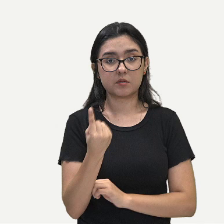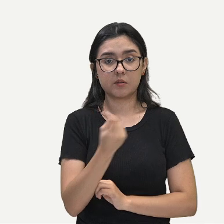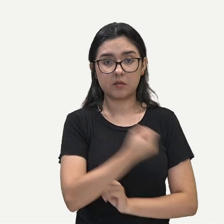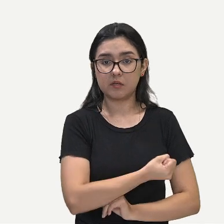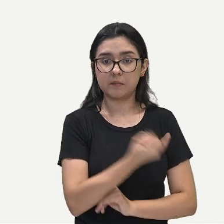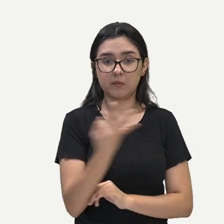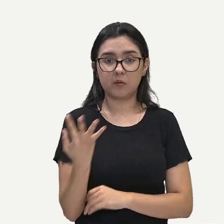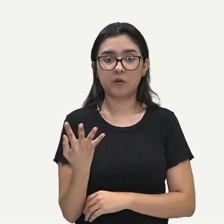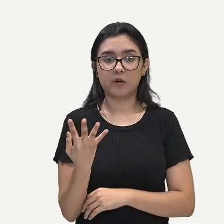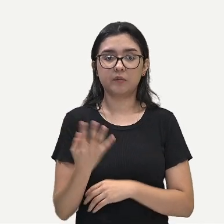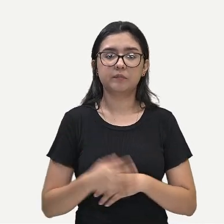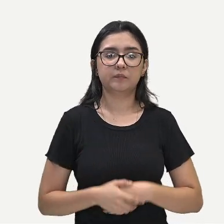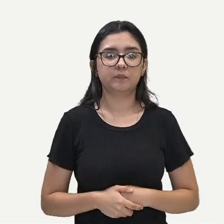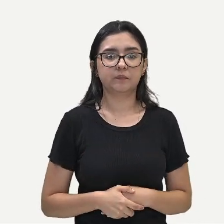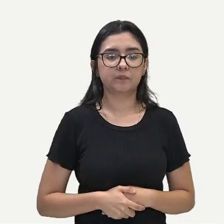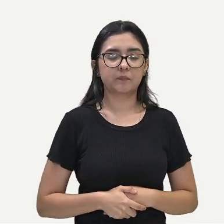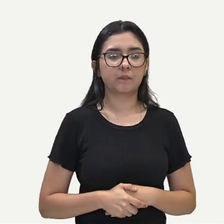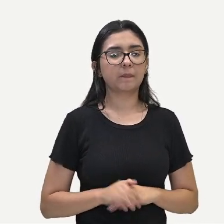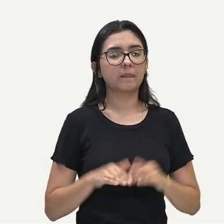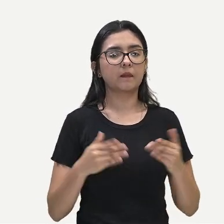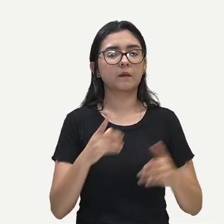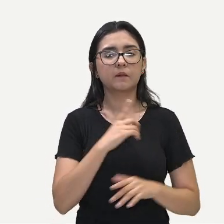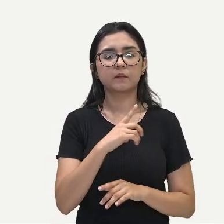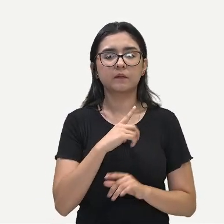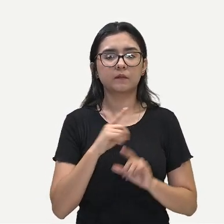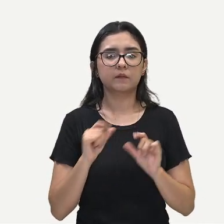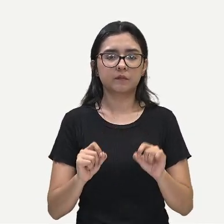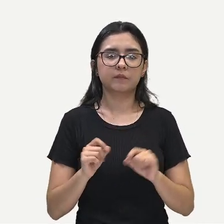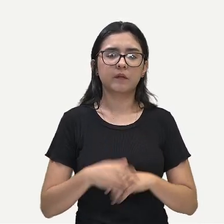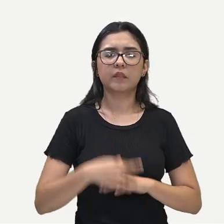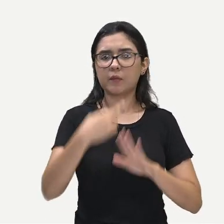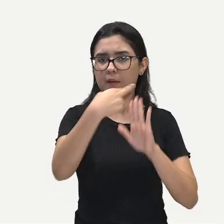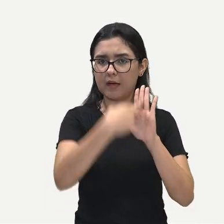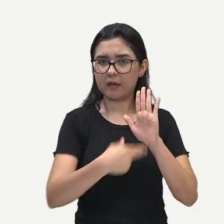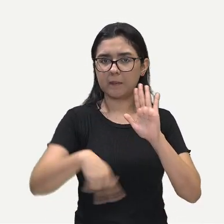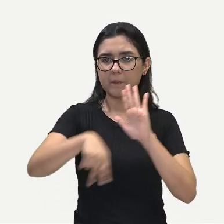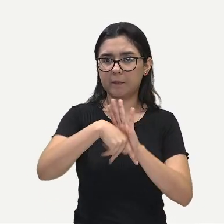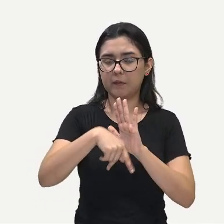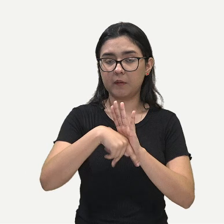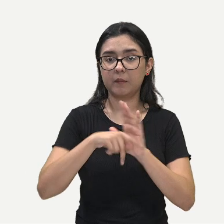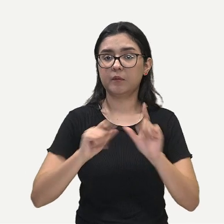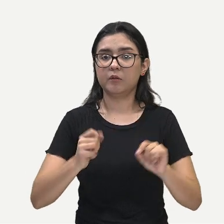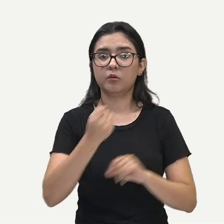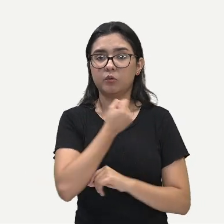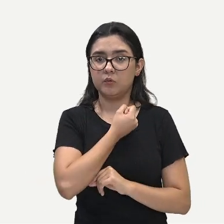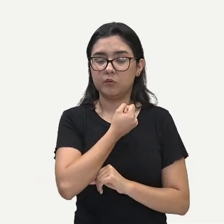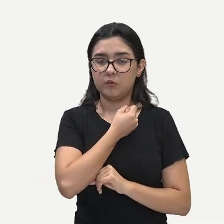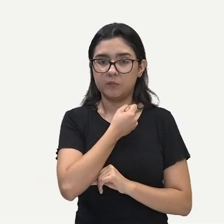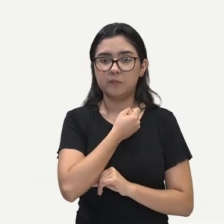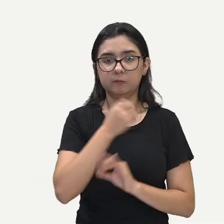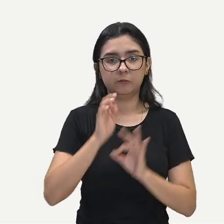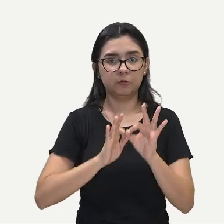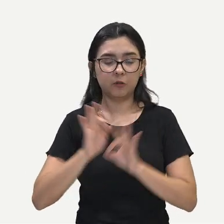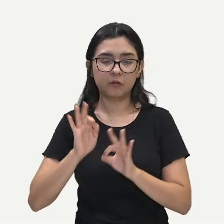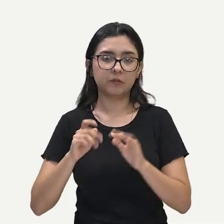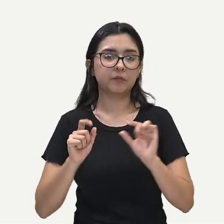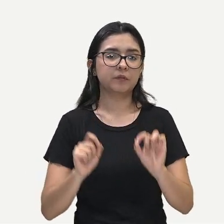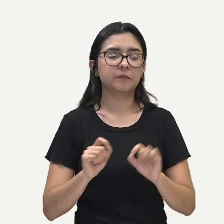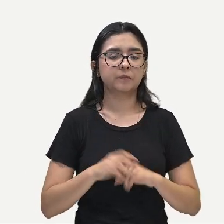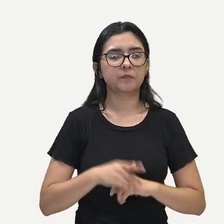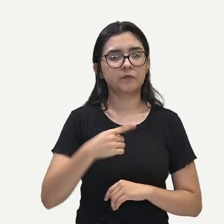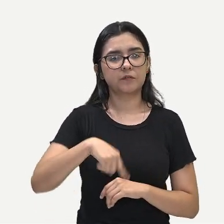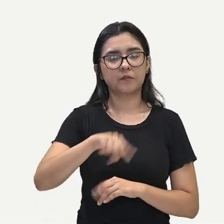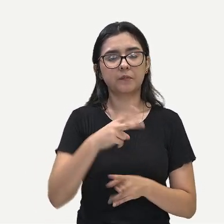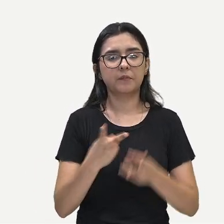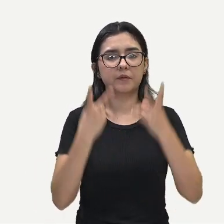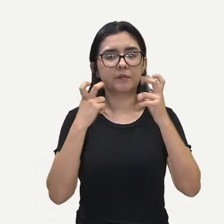no plural. E aí nós temos uma regrinha dentro dos números ordinais, que vocês vão ver